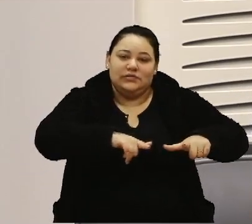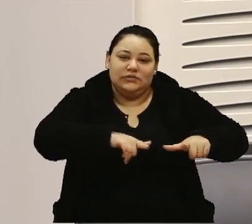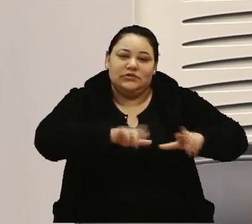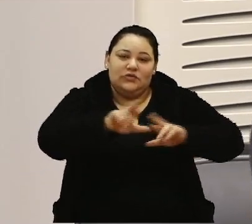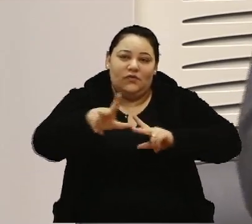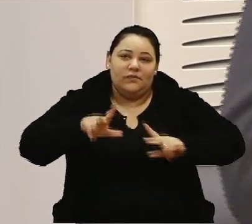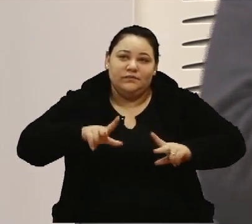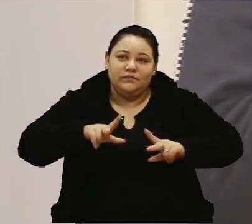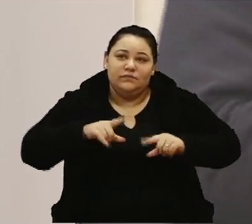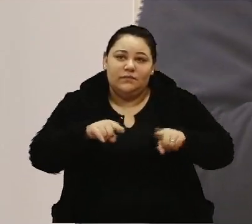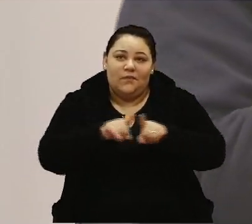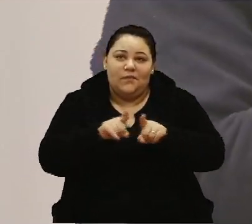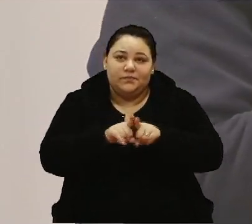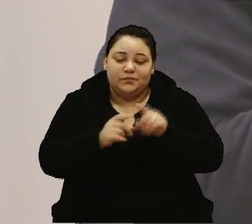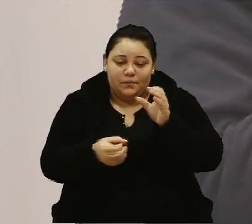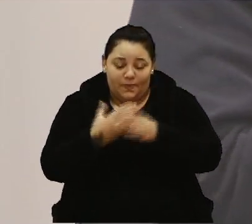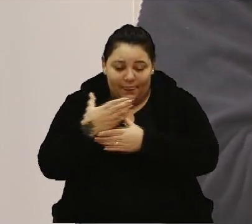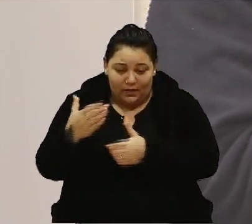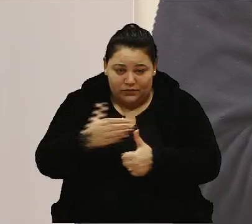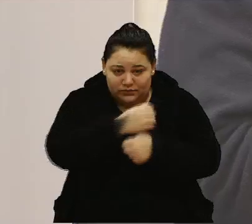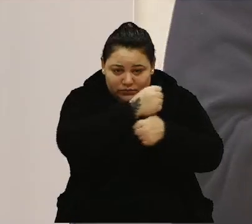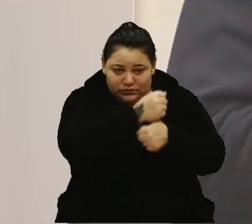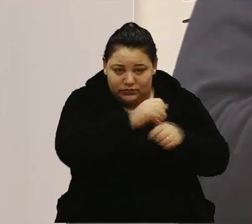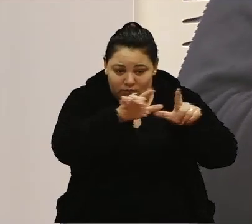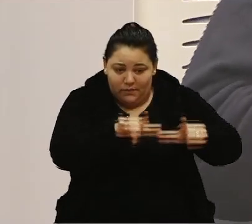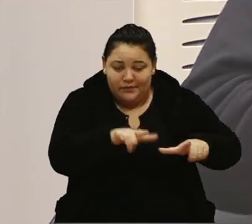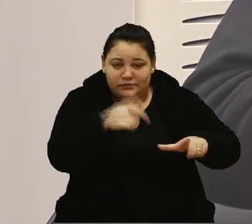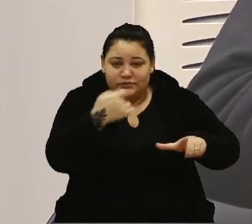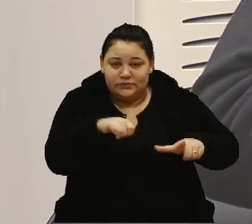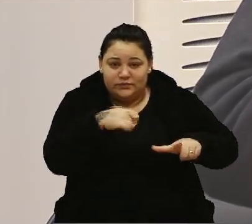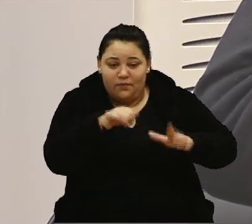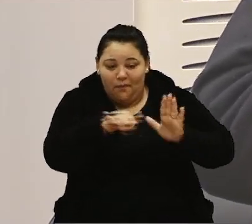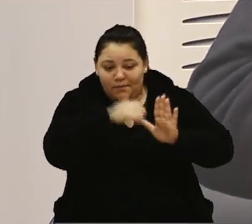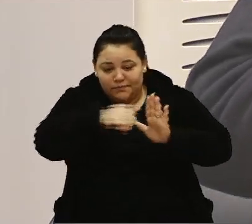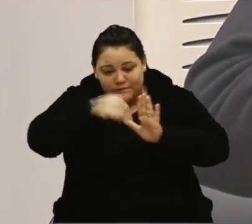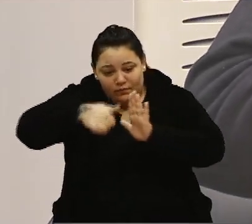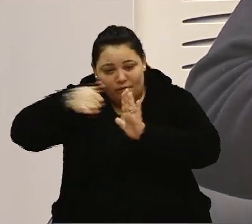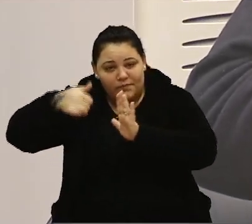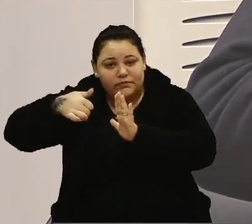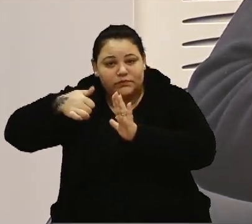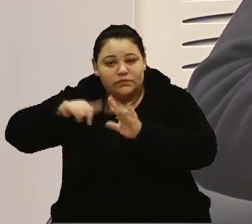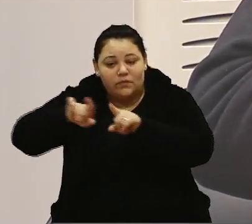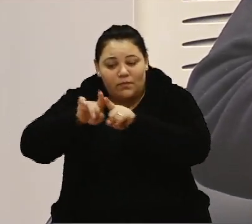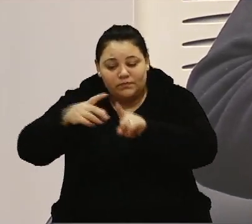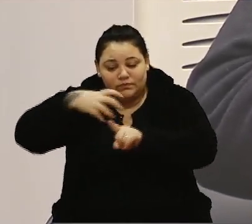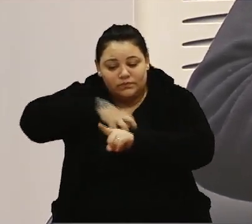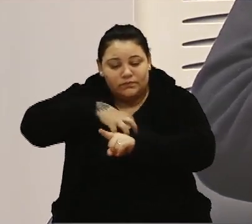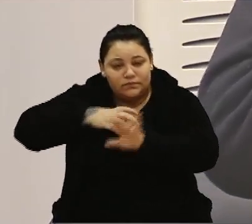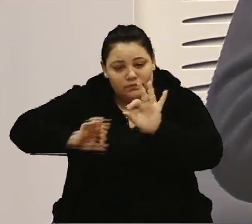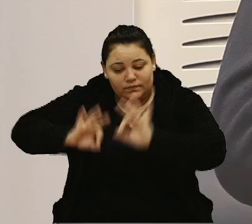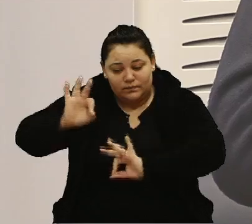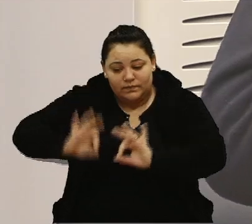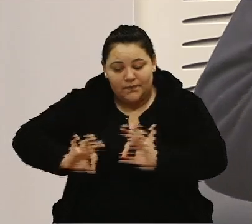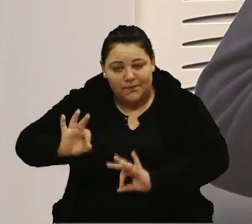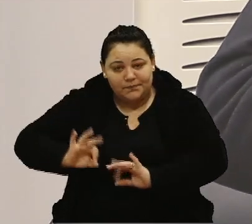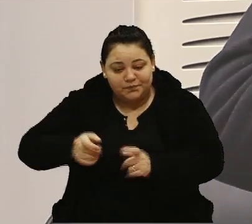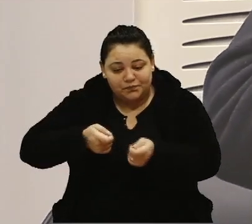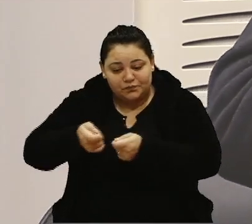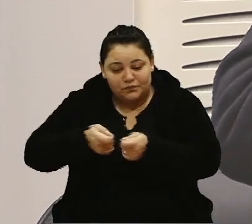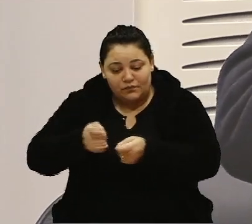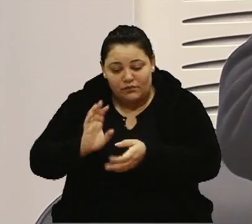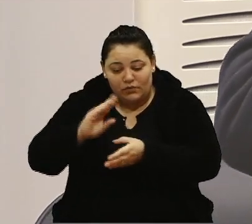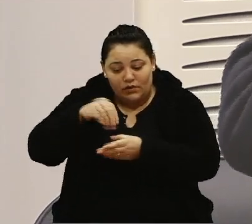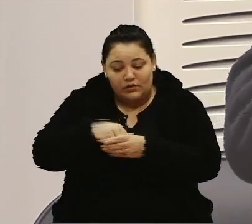na medida que foram instituídos, eles foram aperfeiçoando a forma de se organizar, de controle